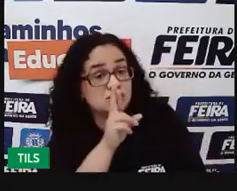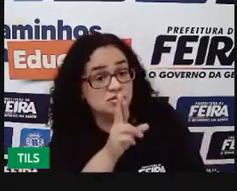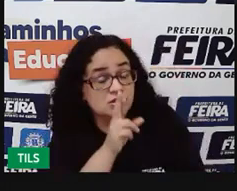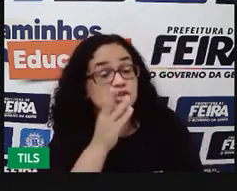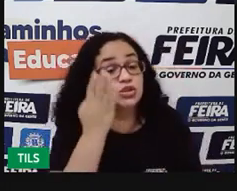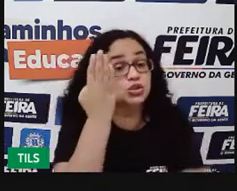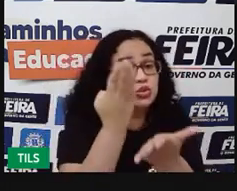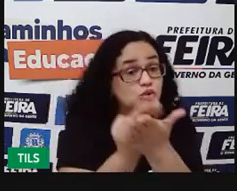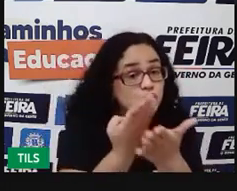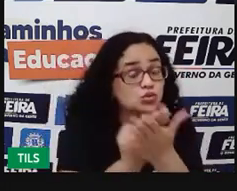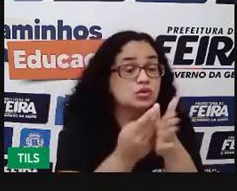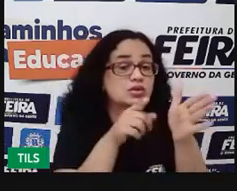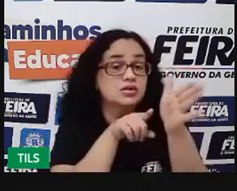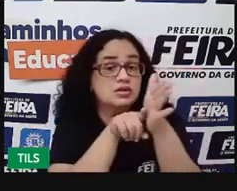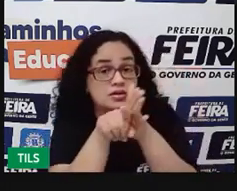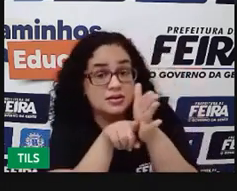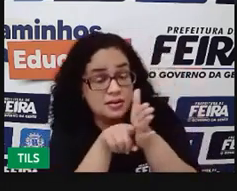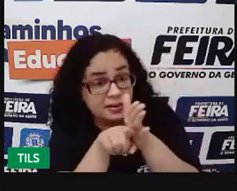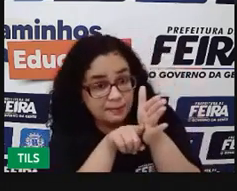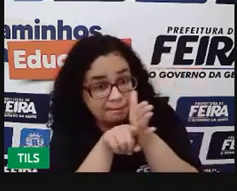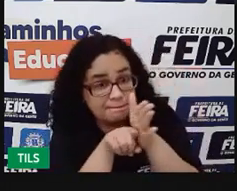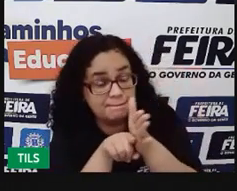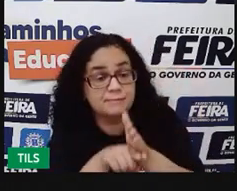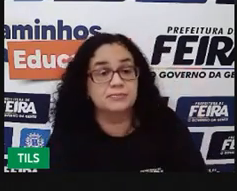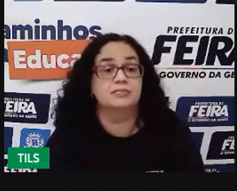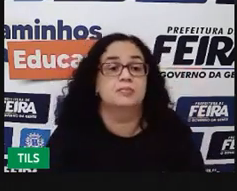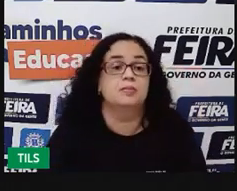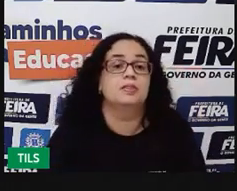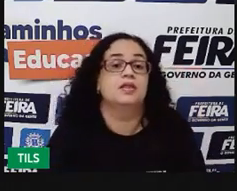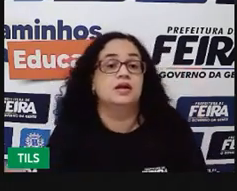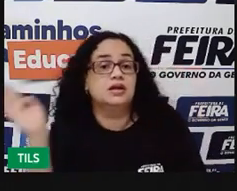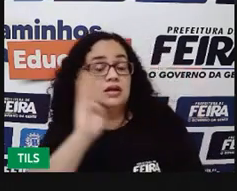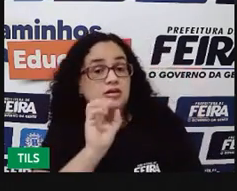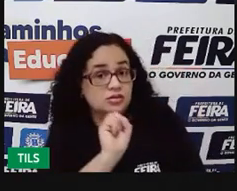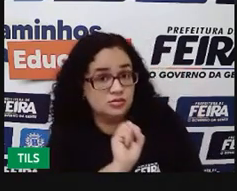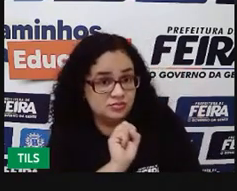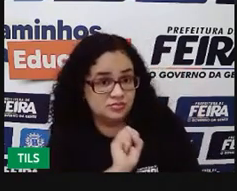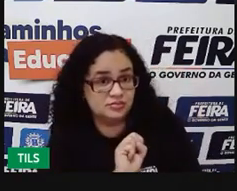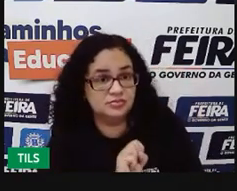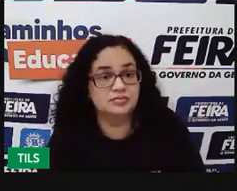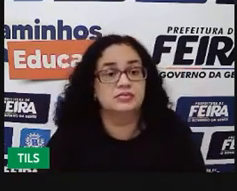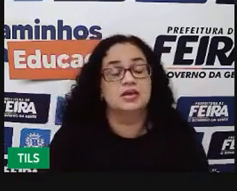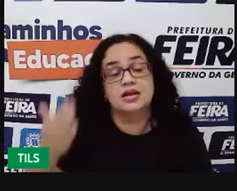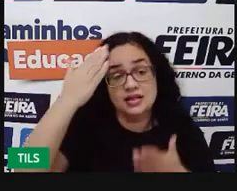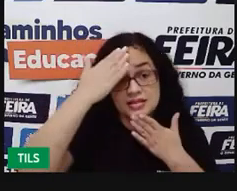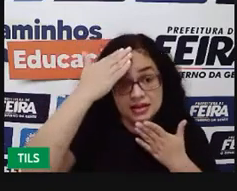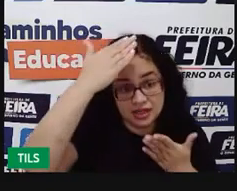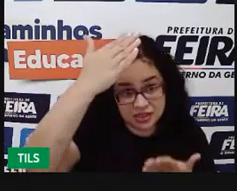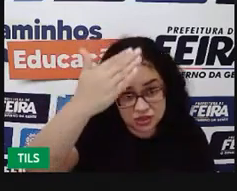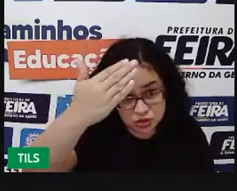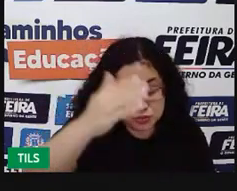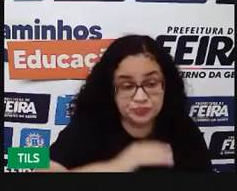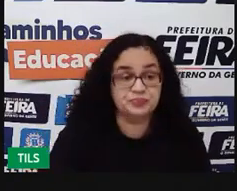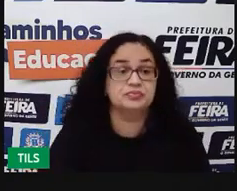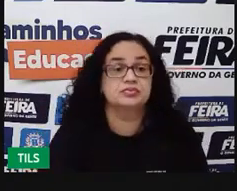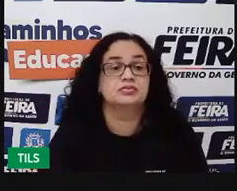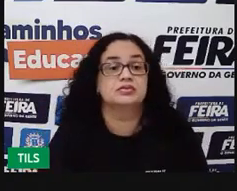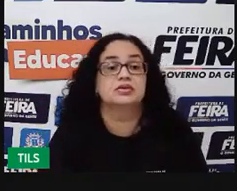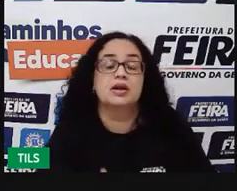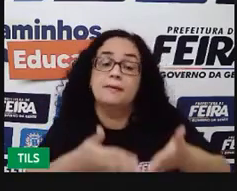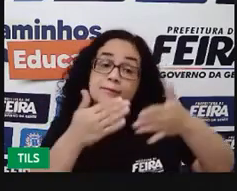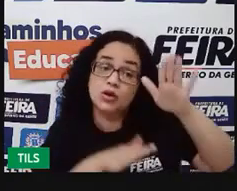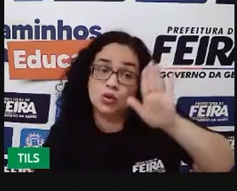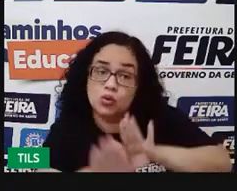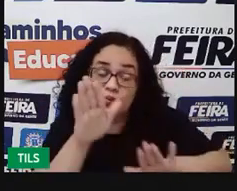de estudar, de pesquisar um pouco mais, né, eu fico por aqui, agradeço, peço que se